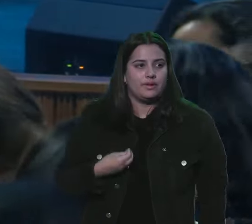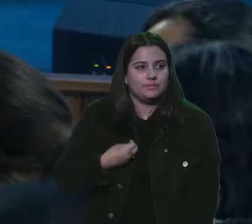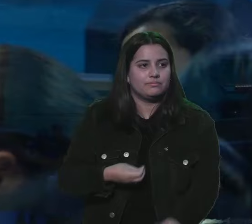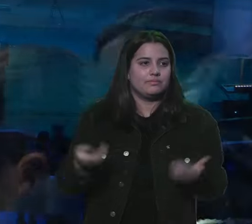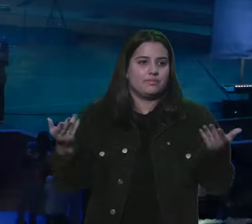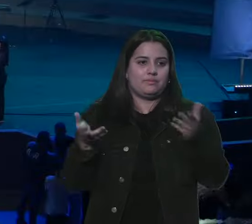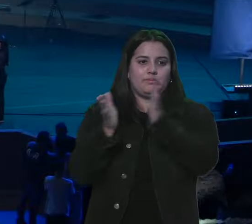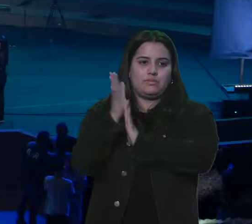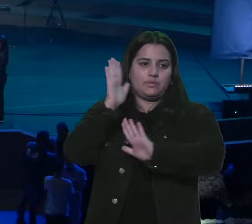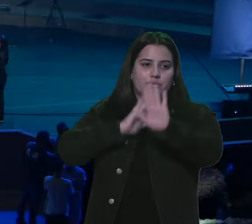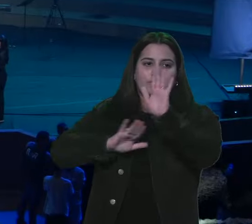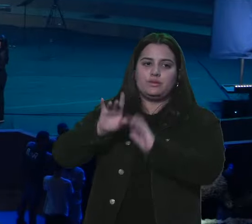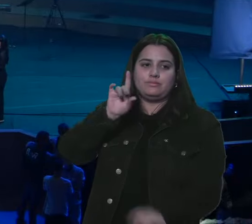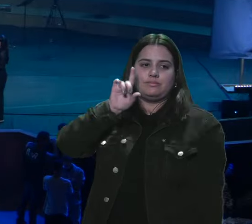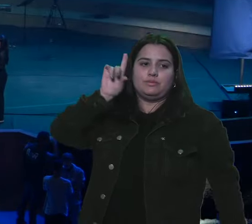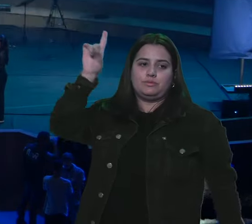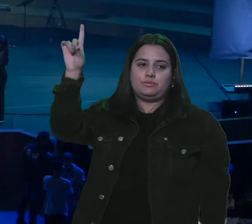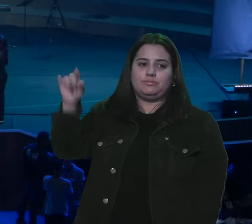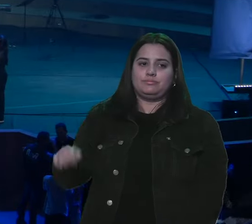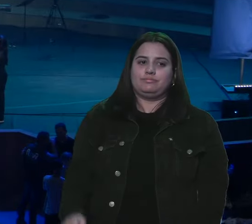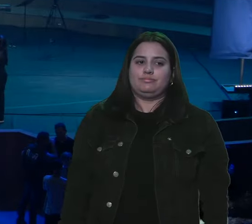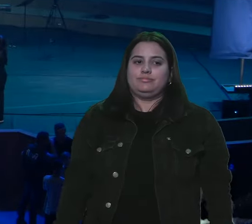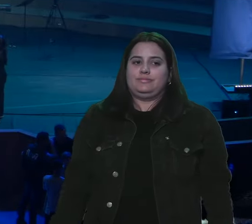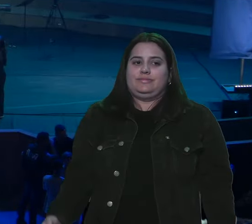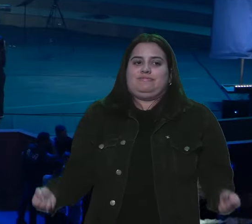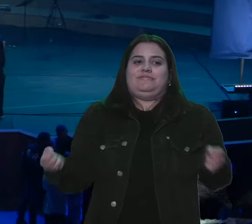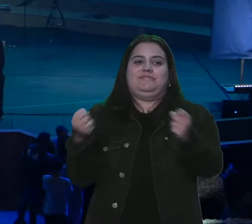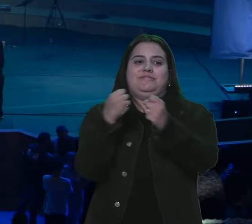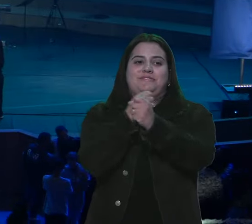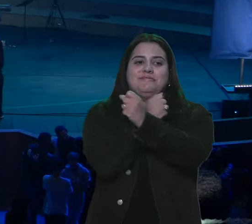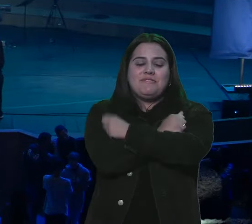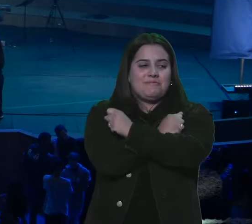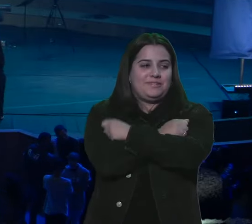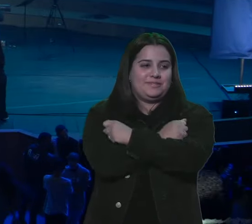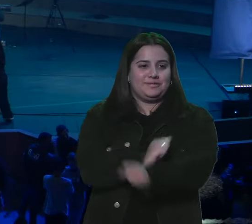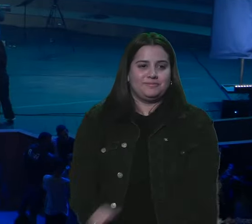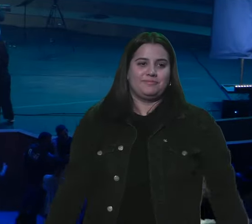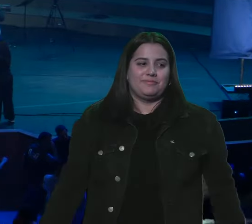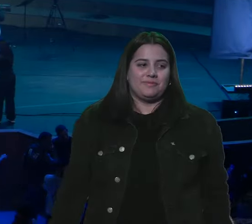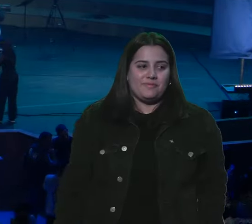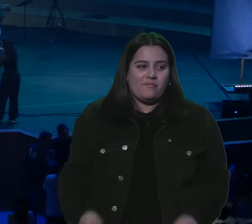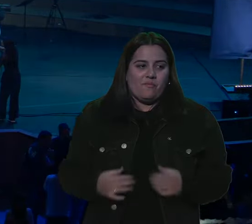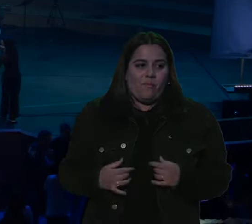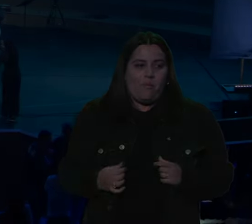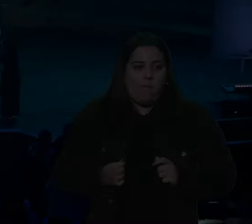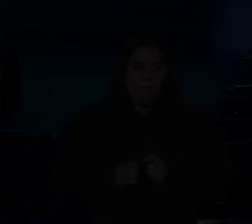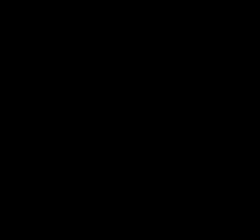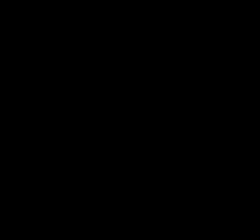Vamos adorar a Deus com mais uma música e depois dá um abraço quem está do seu lado e vai em paz para casa.